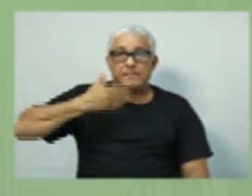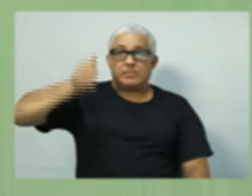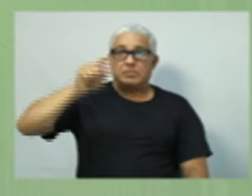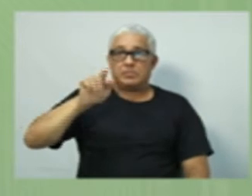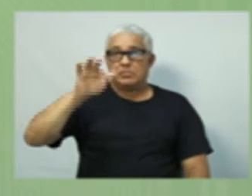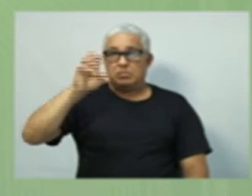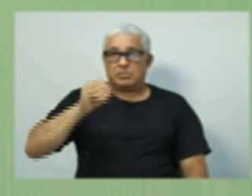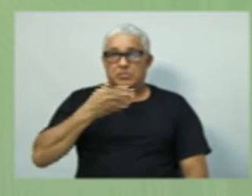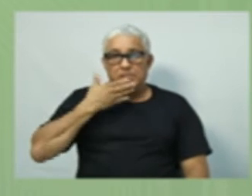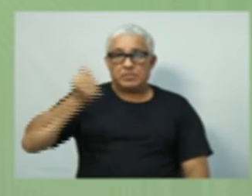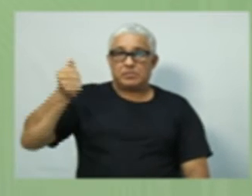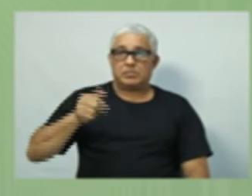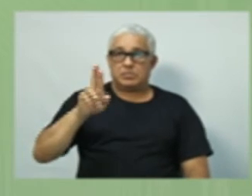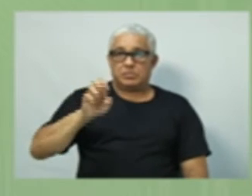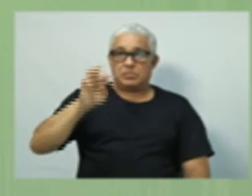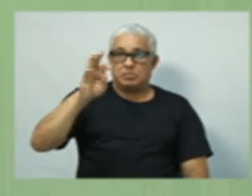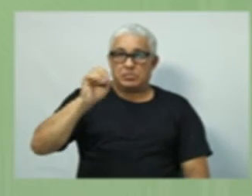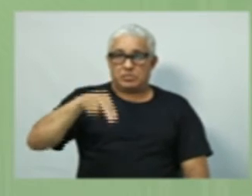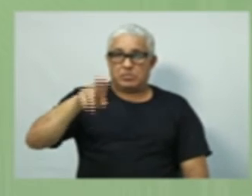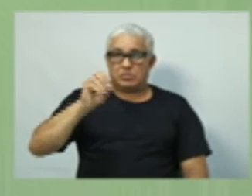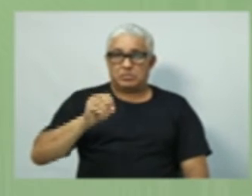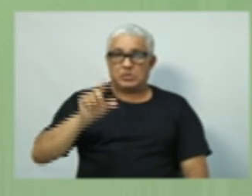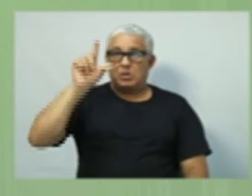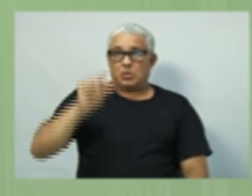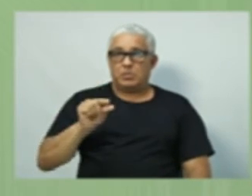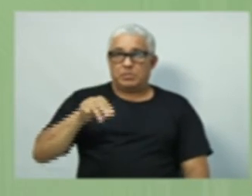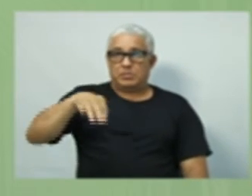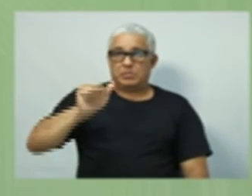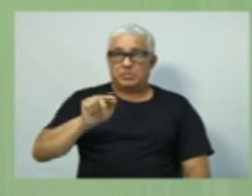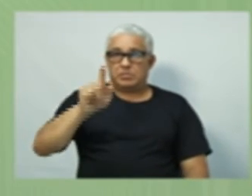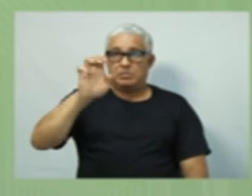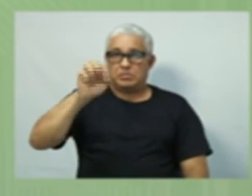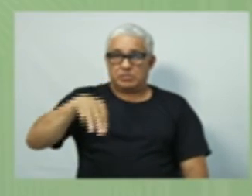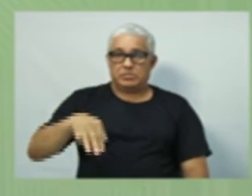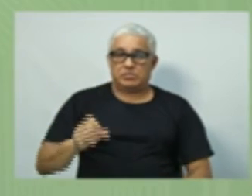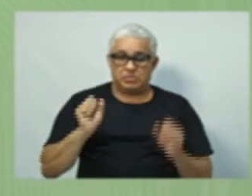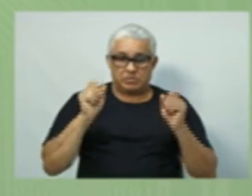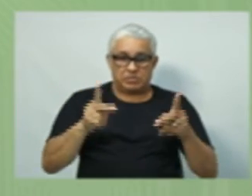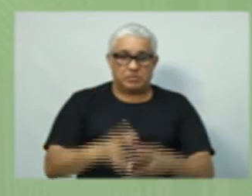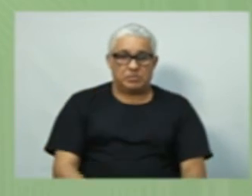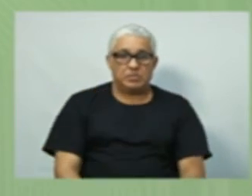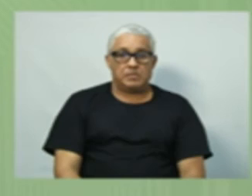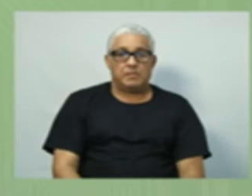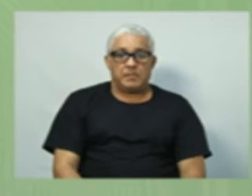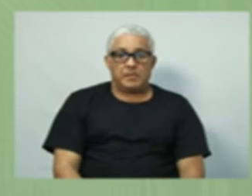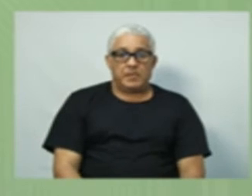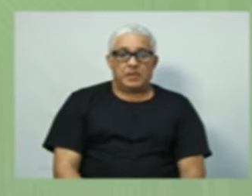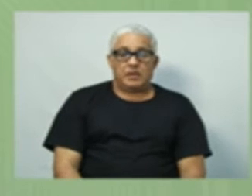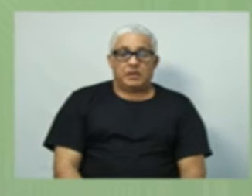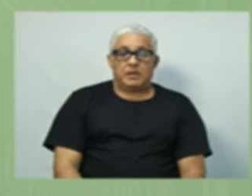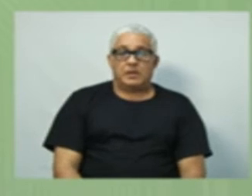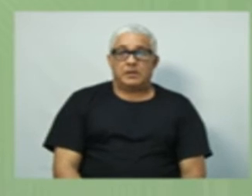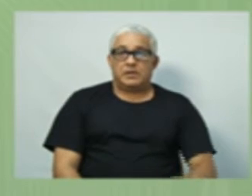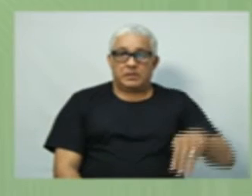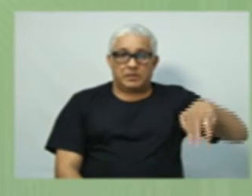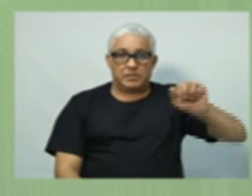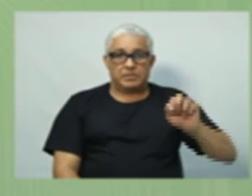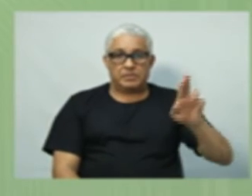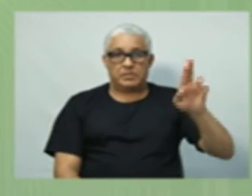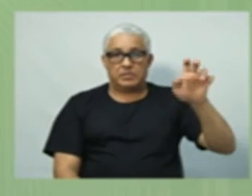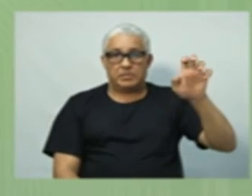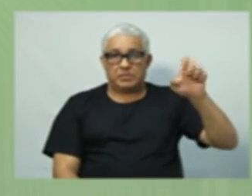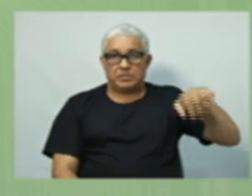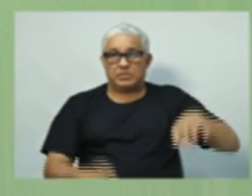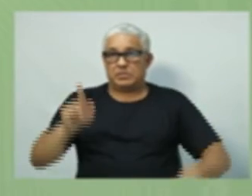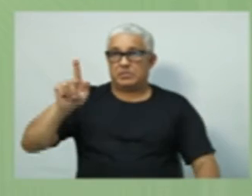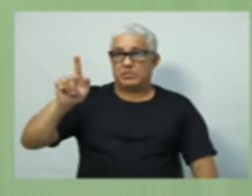mesmo como a margem pequena ok então vamos lá a relação de imagens giro a gente vai apresentar